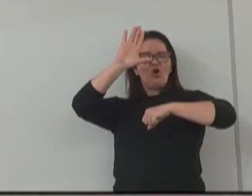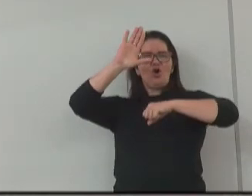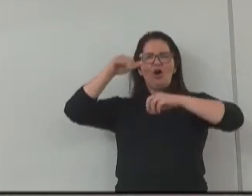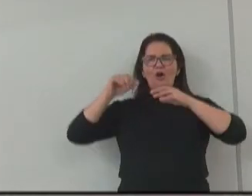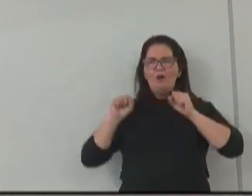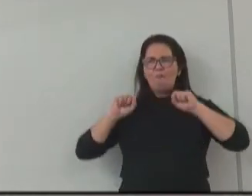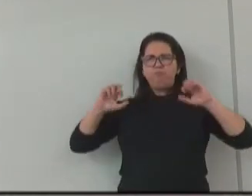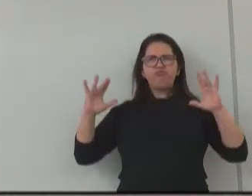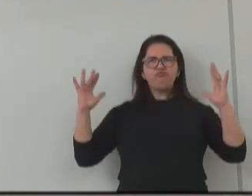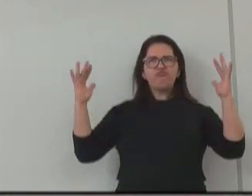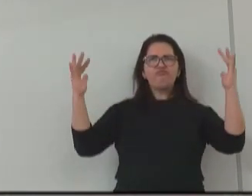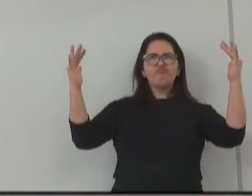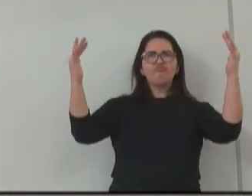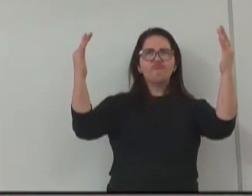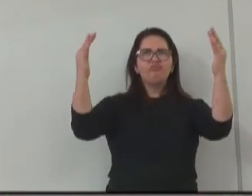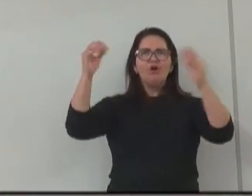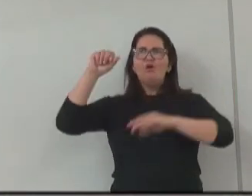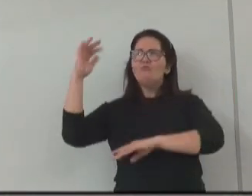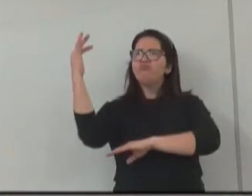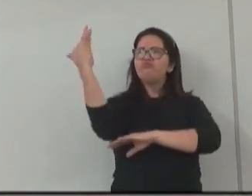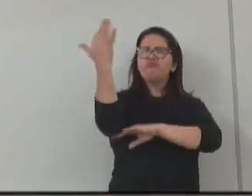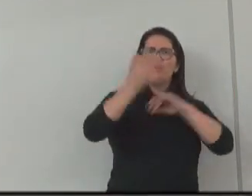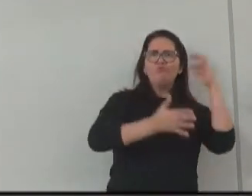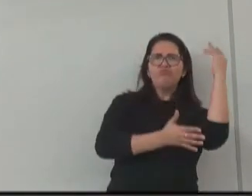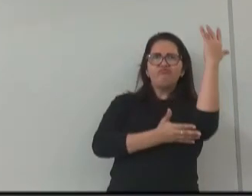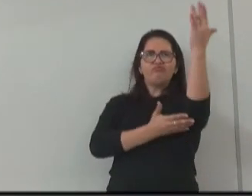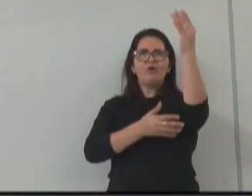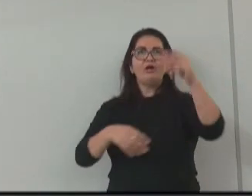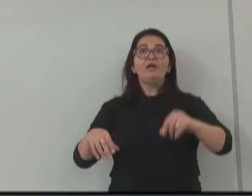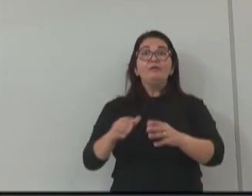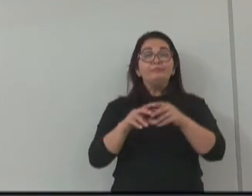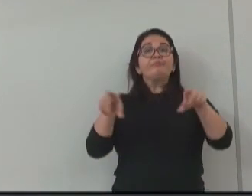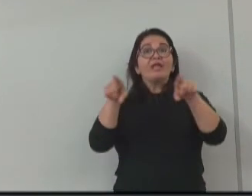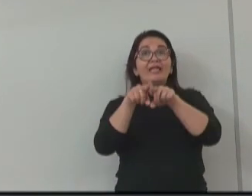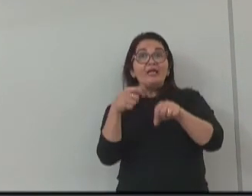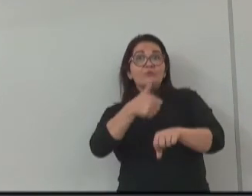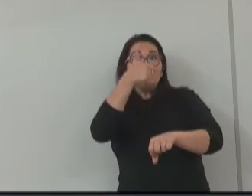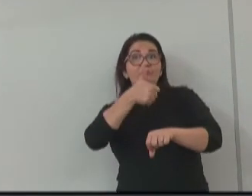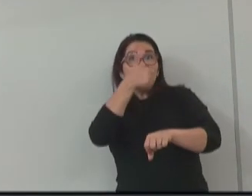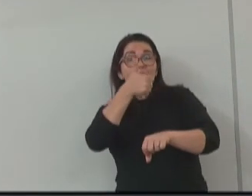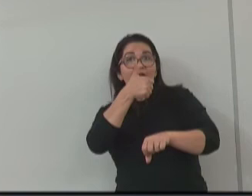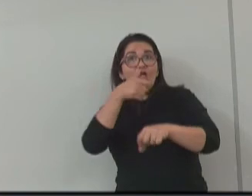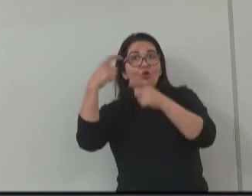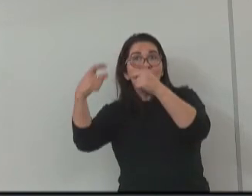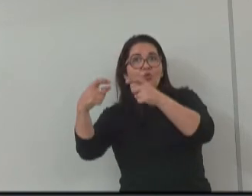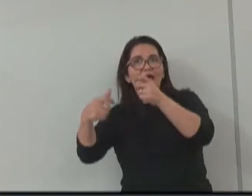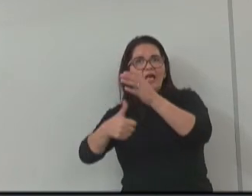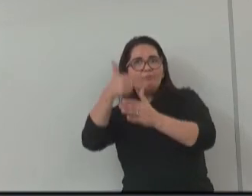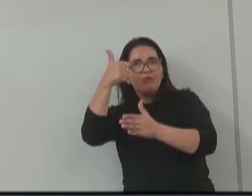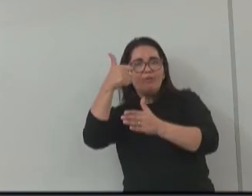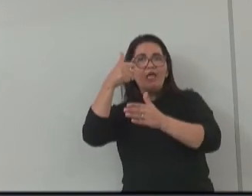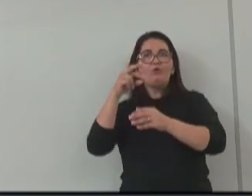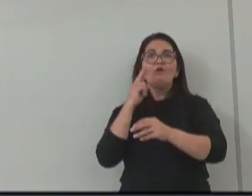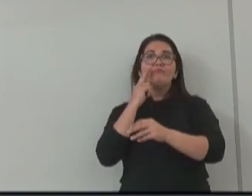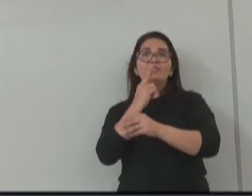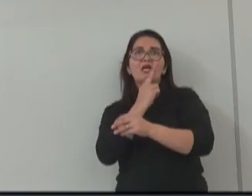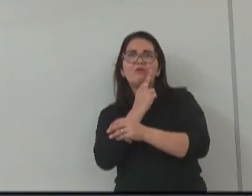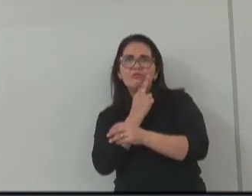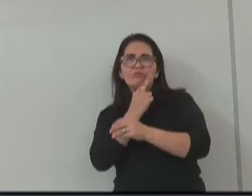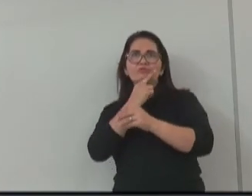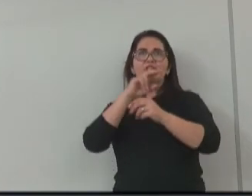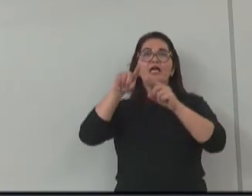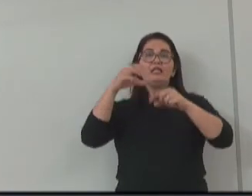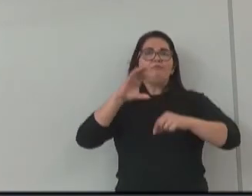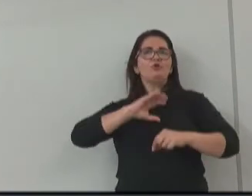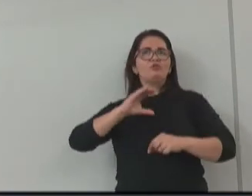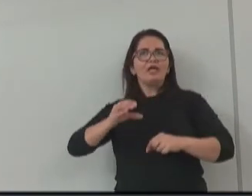do mundo. Em primeiro lugar, nós temos a Rússia, o Canadá, China, Estados Unidos. E em quinto vem o